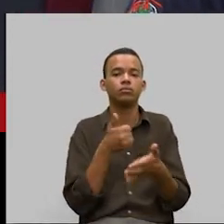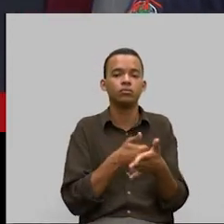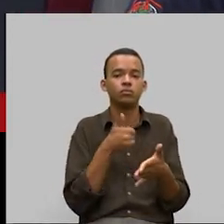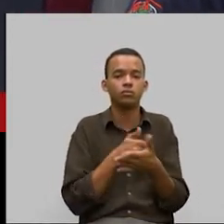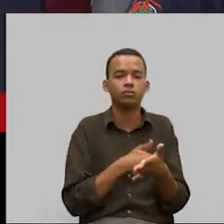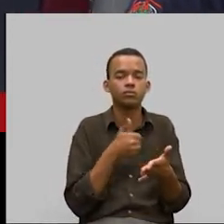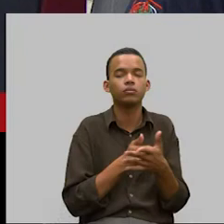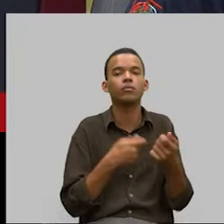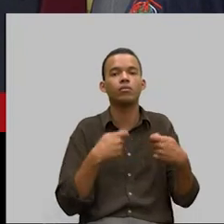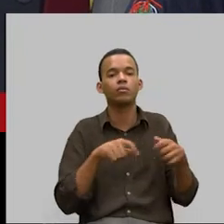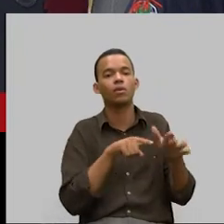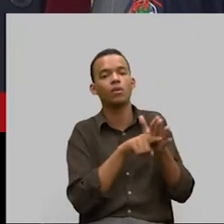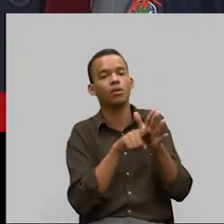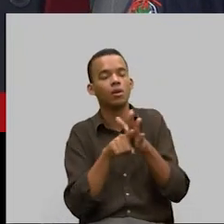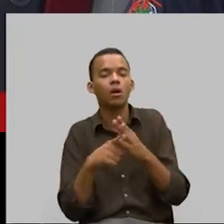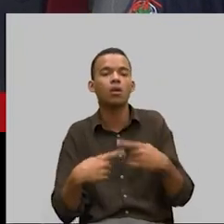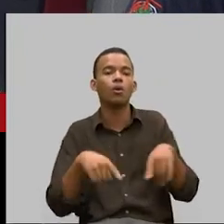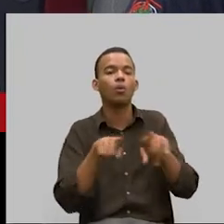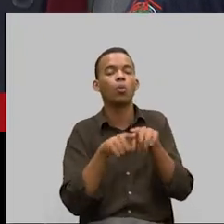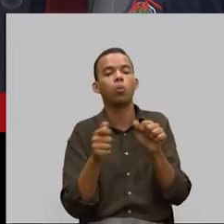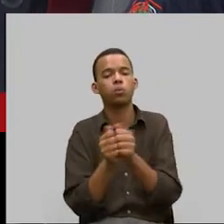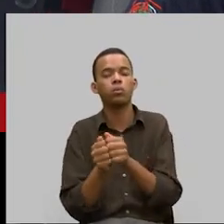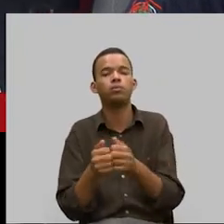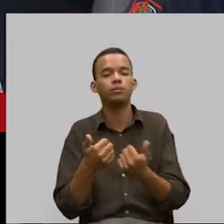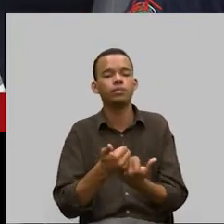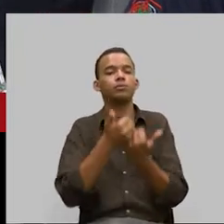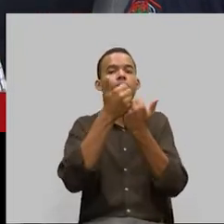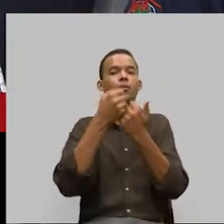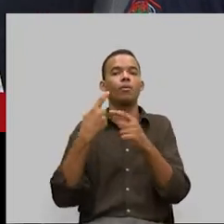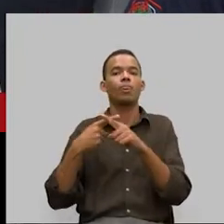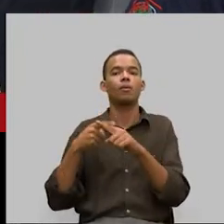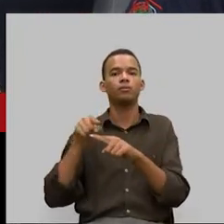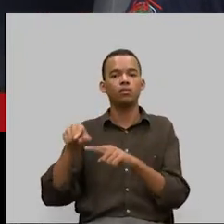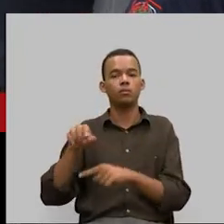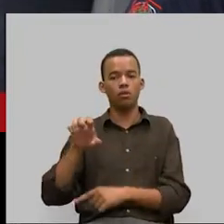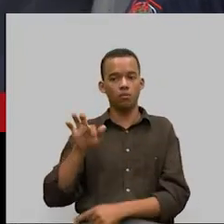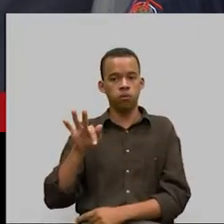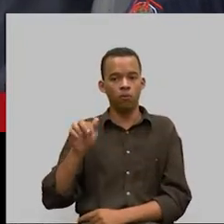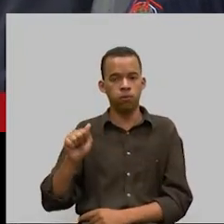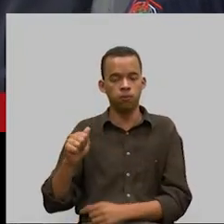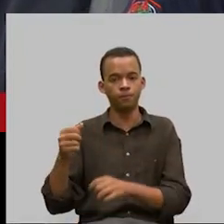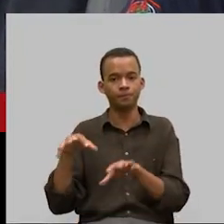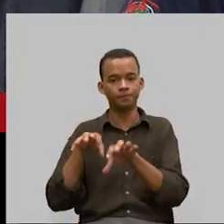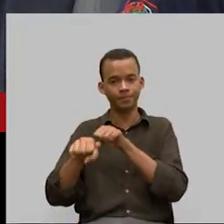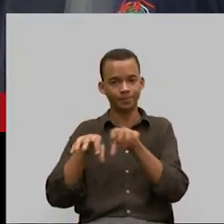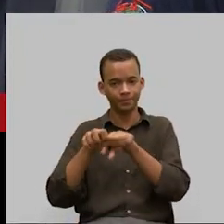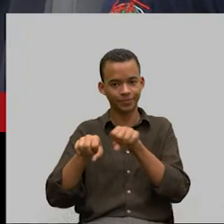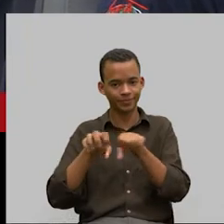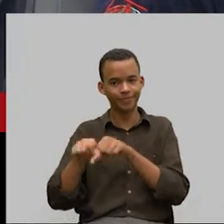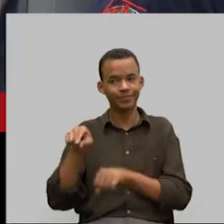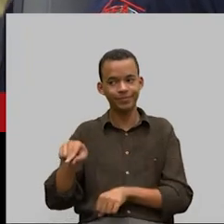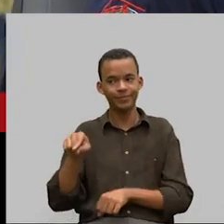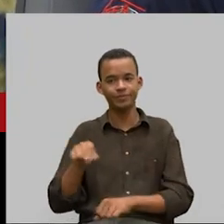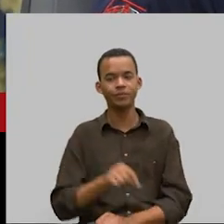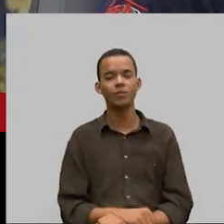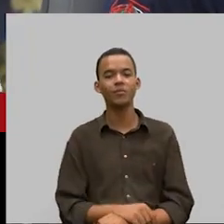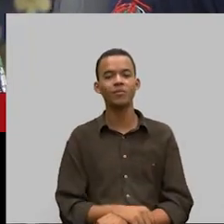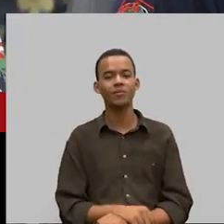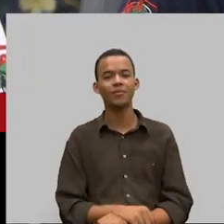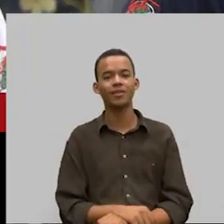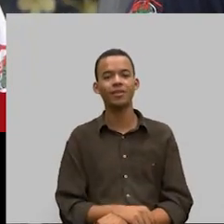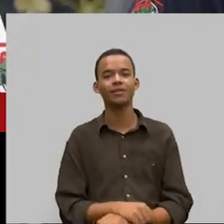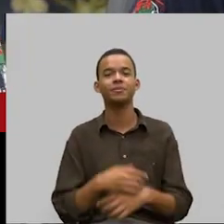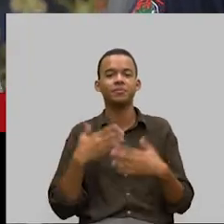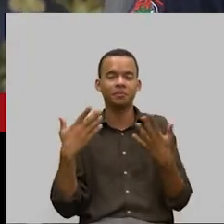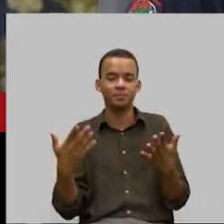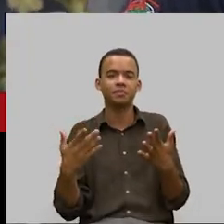né levantar essa causa que é a formação né das nas efas né então aqui é